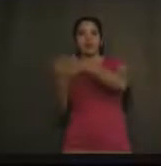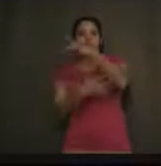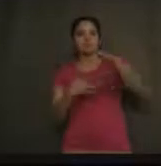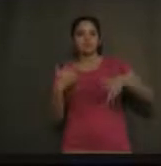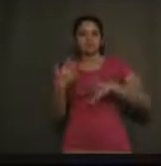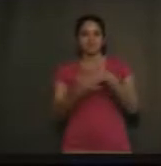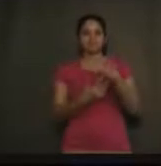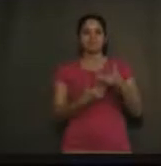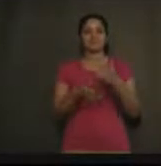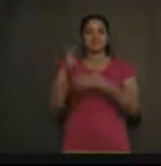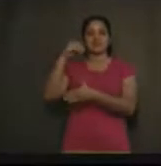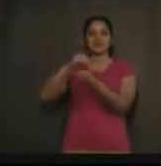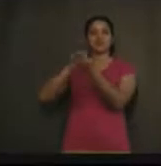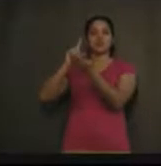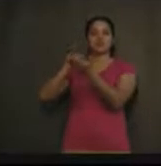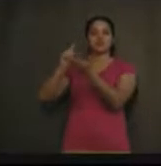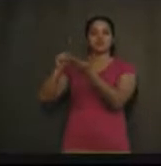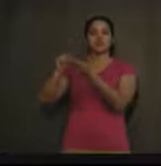de